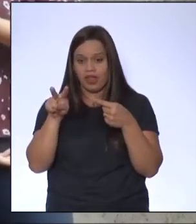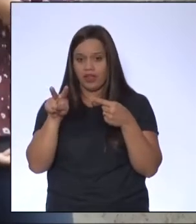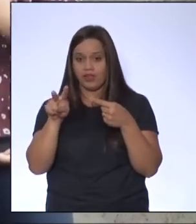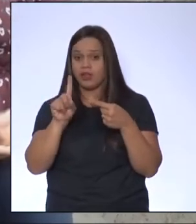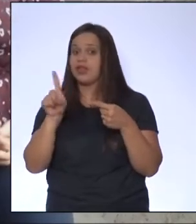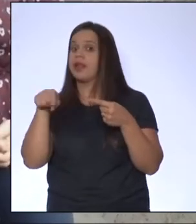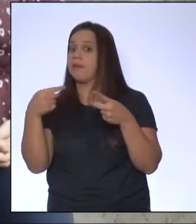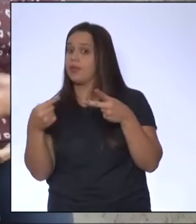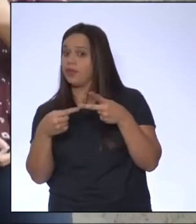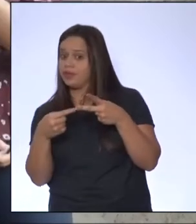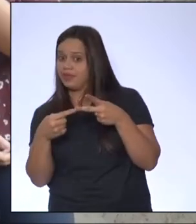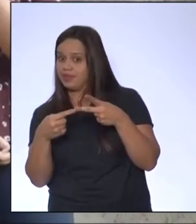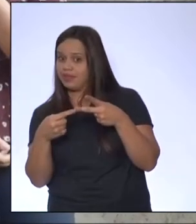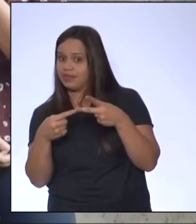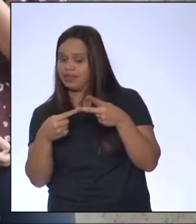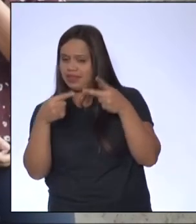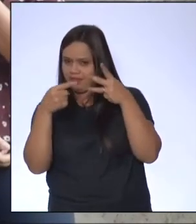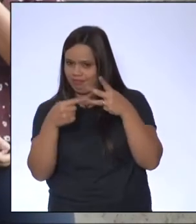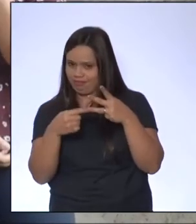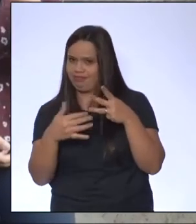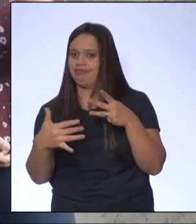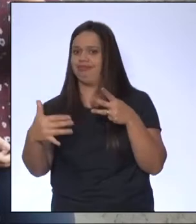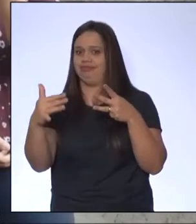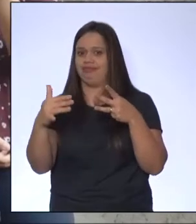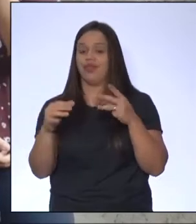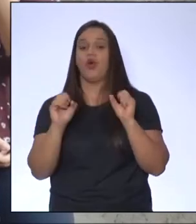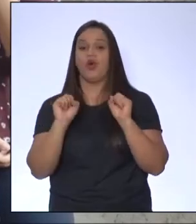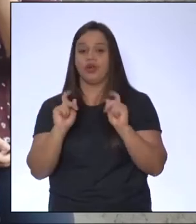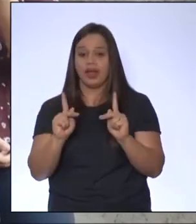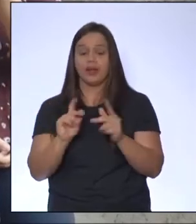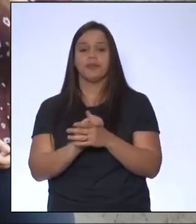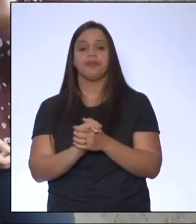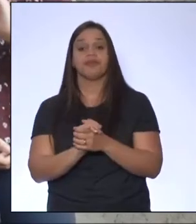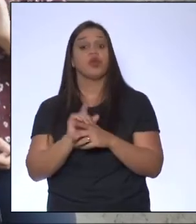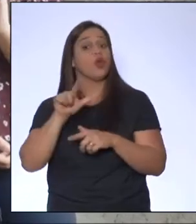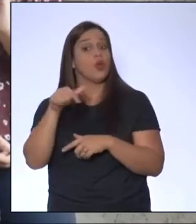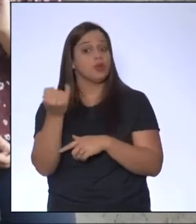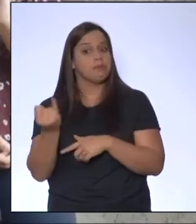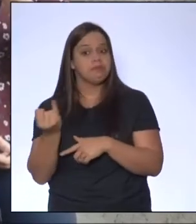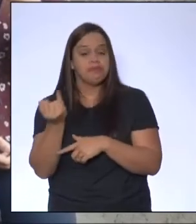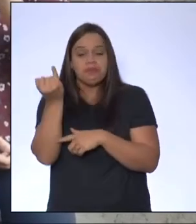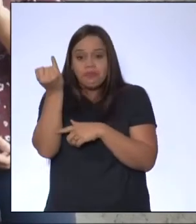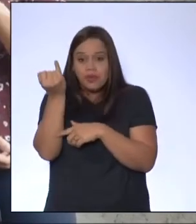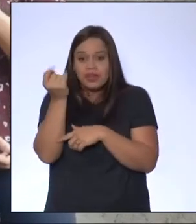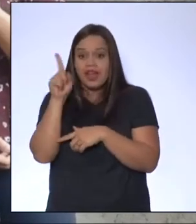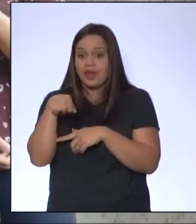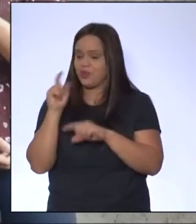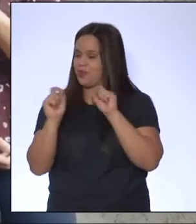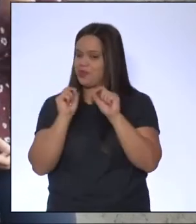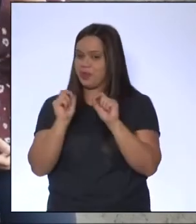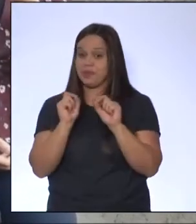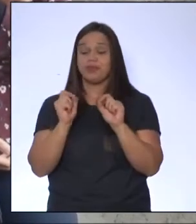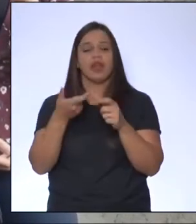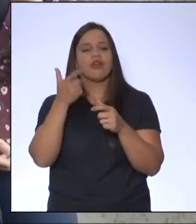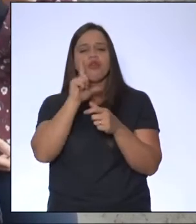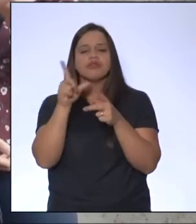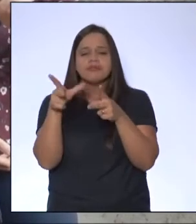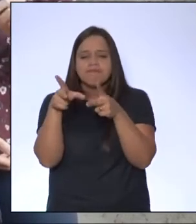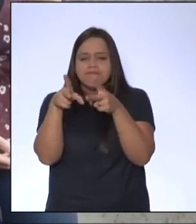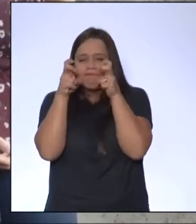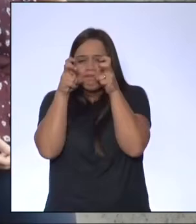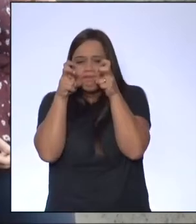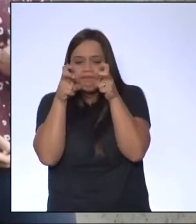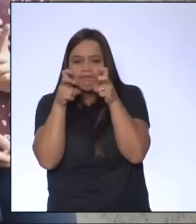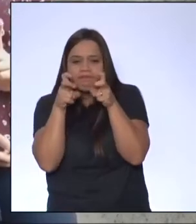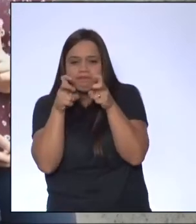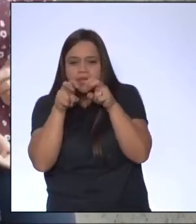eu vou para o segundo plano e assim por diante. Outra coisa importante nessa etapa é conseguir identificar quais